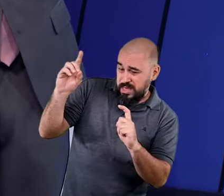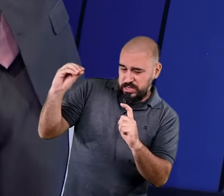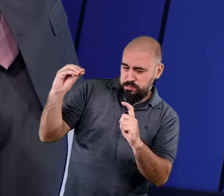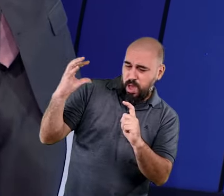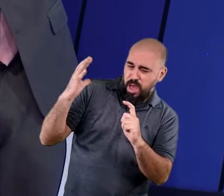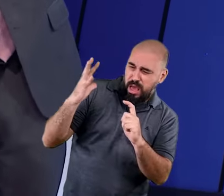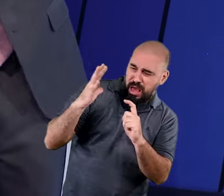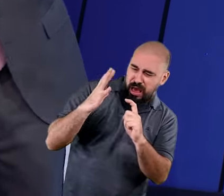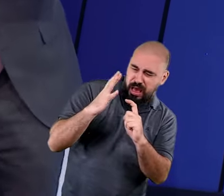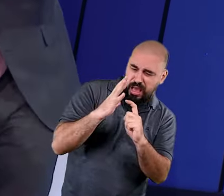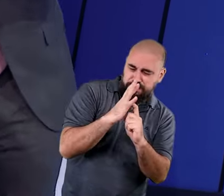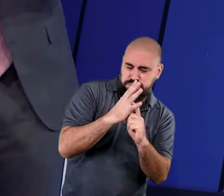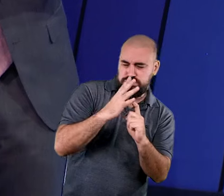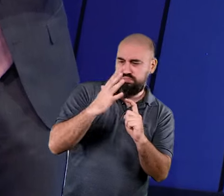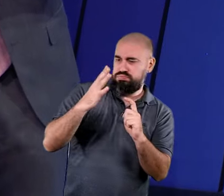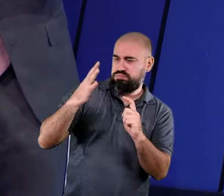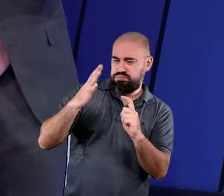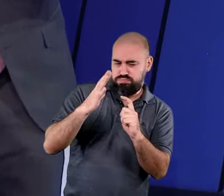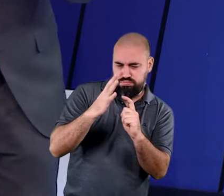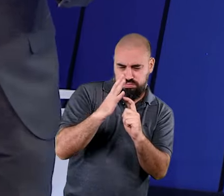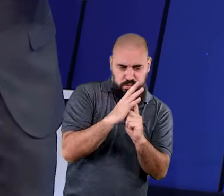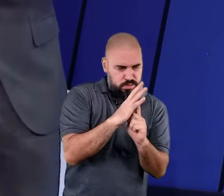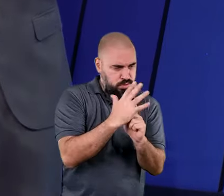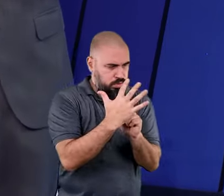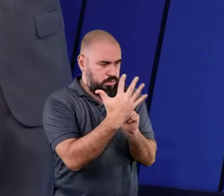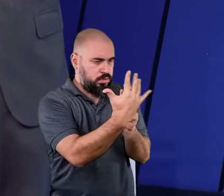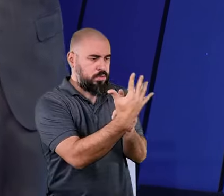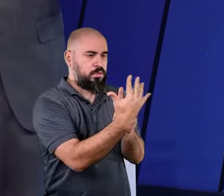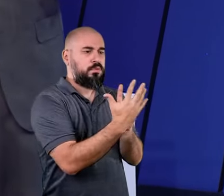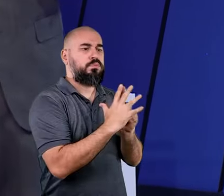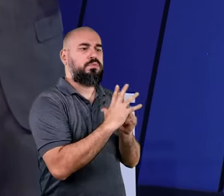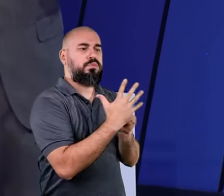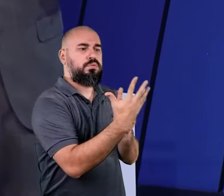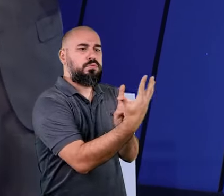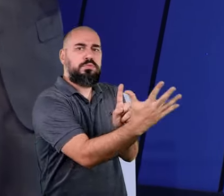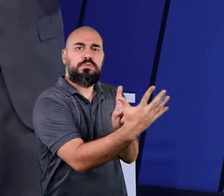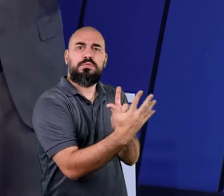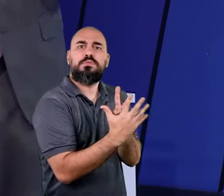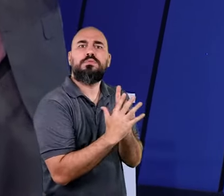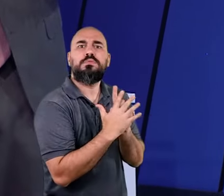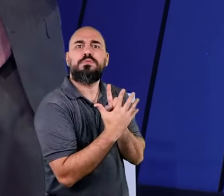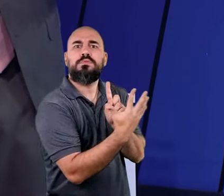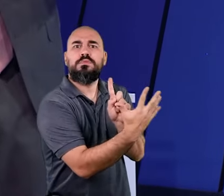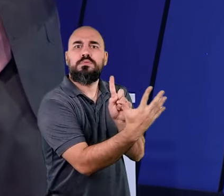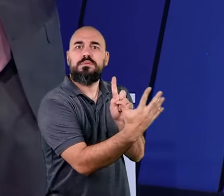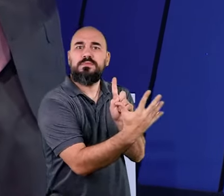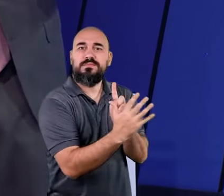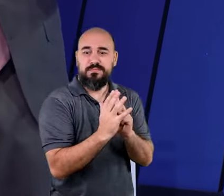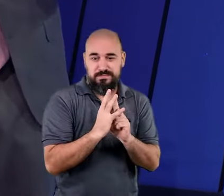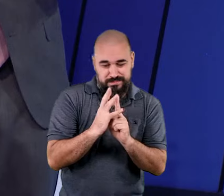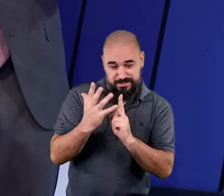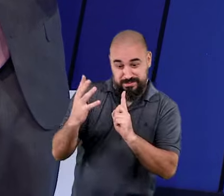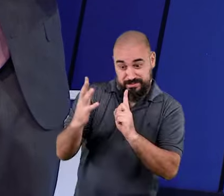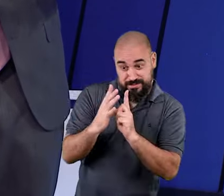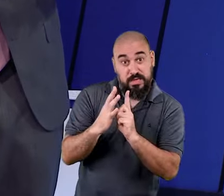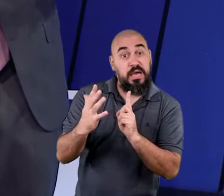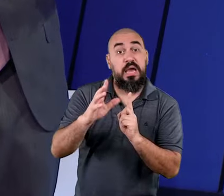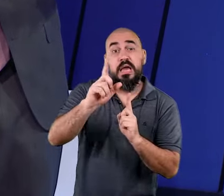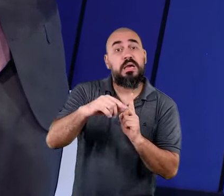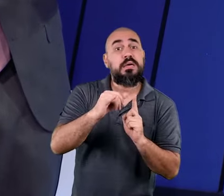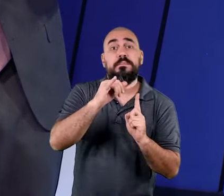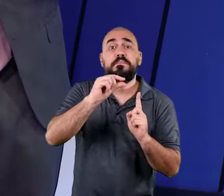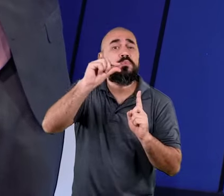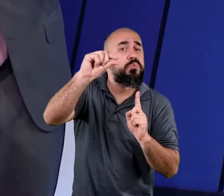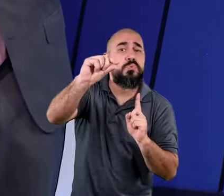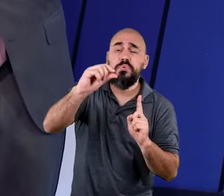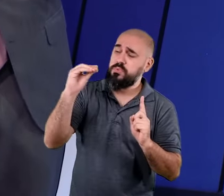a refletir um pouco dessa glória. Não era toda a glória, tá bom? Era só um pouquinho, uma porcentagem bem